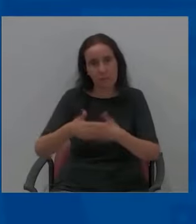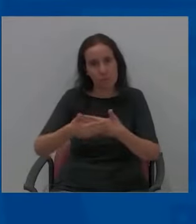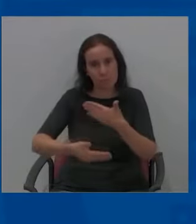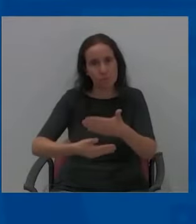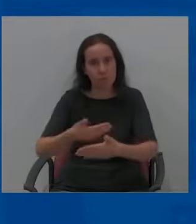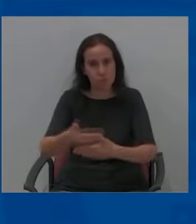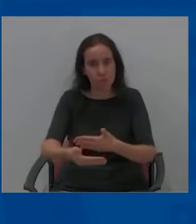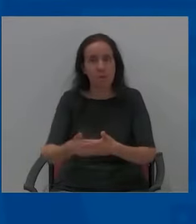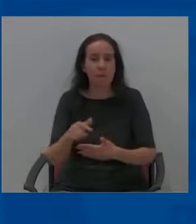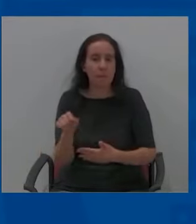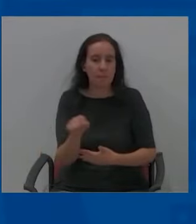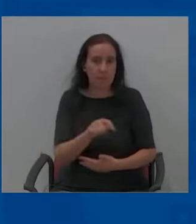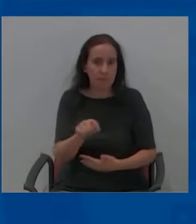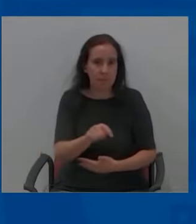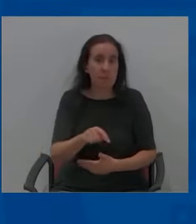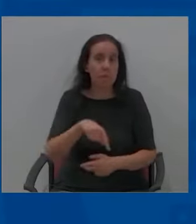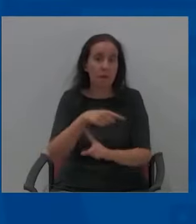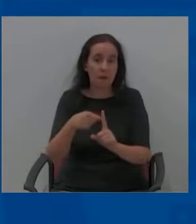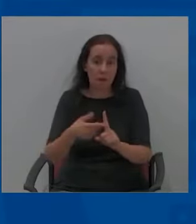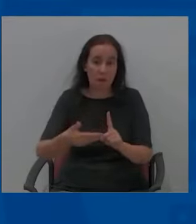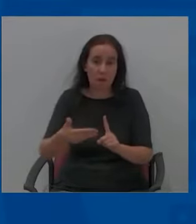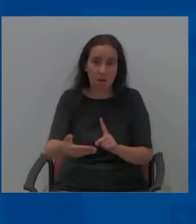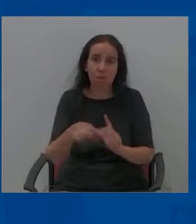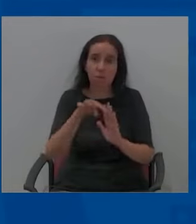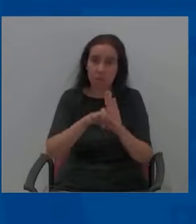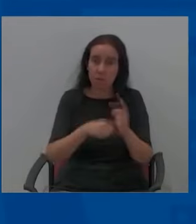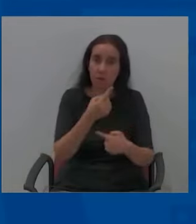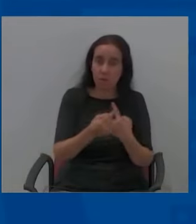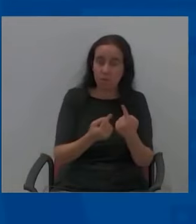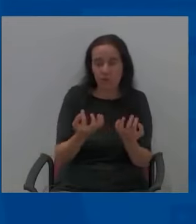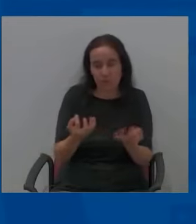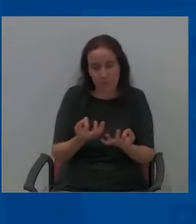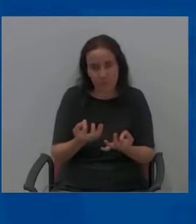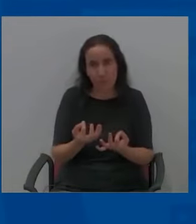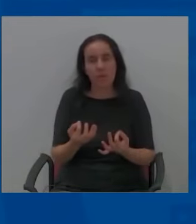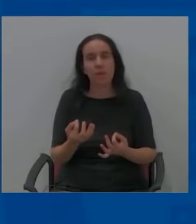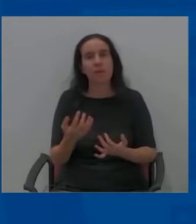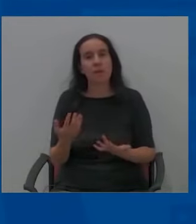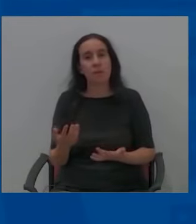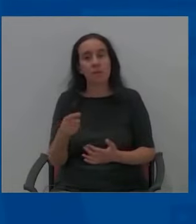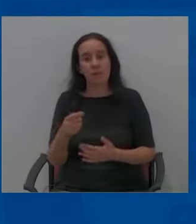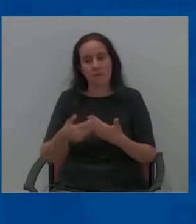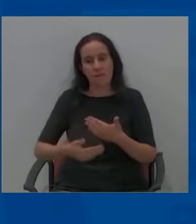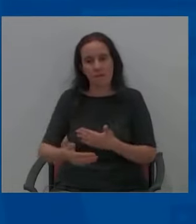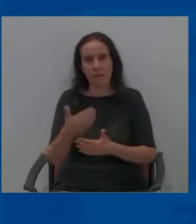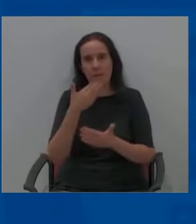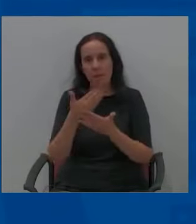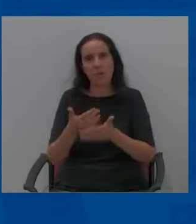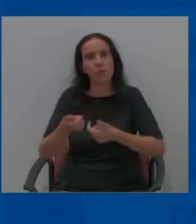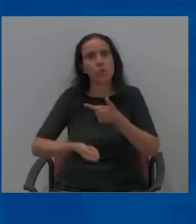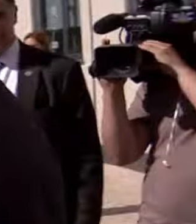tempo meses e anos algumas das medidas naturalmente e que iriam produzindo